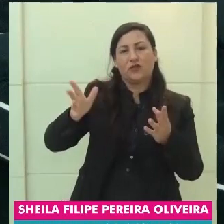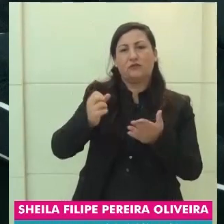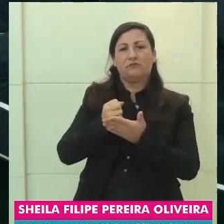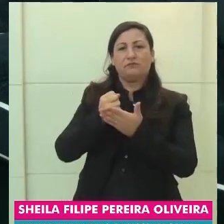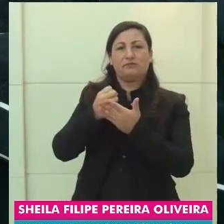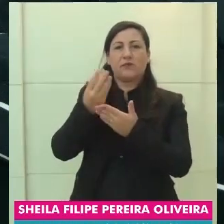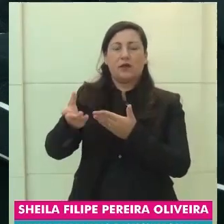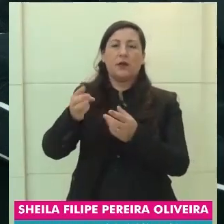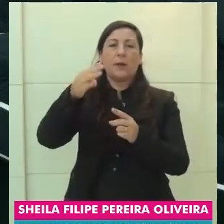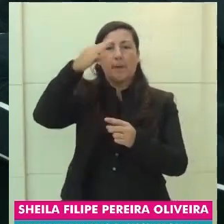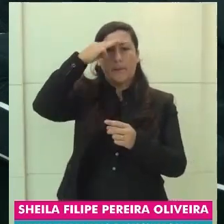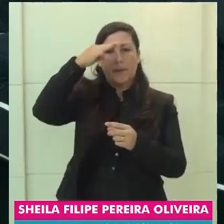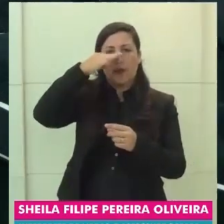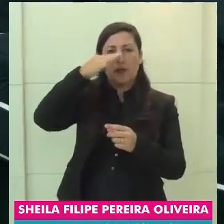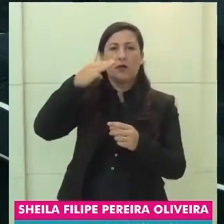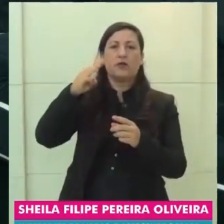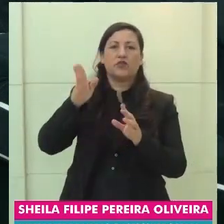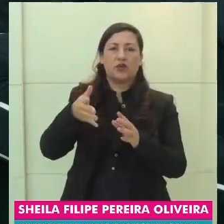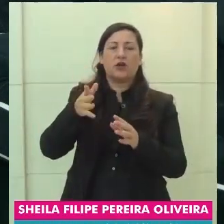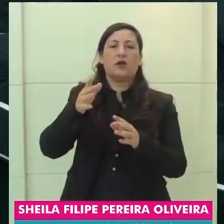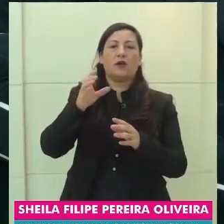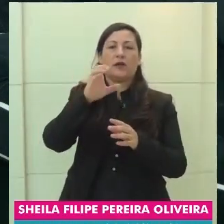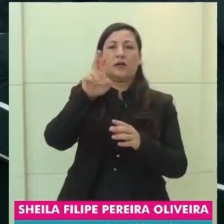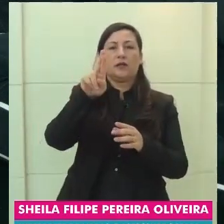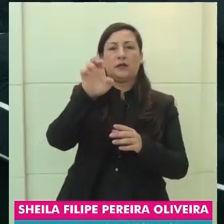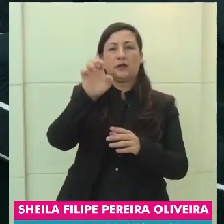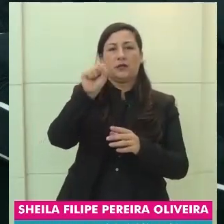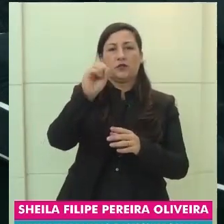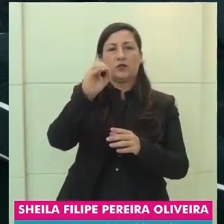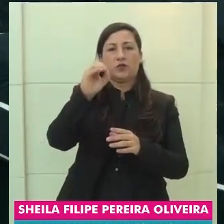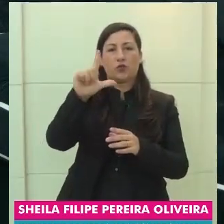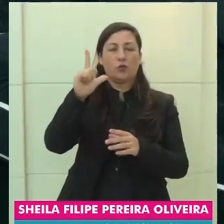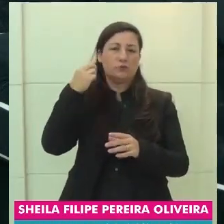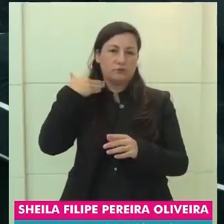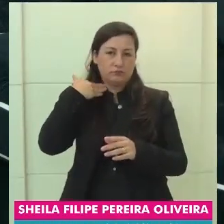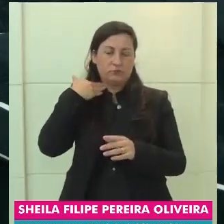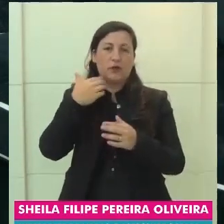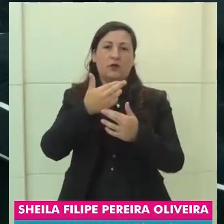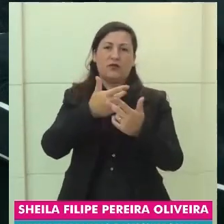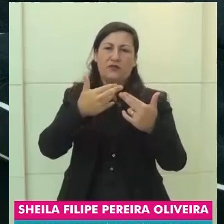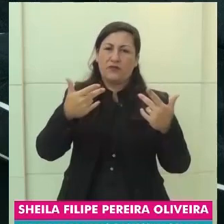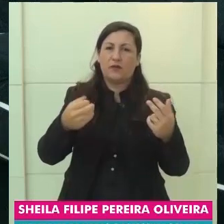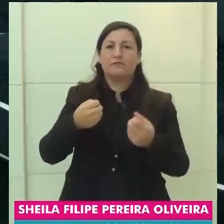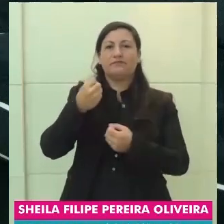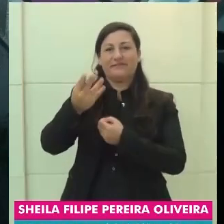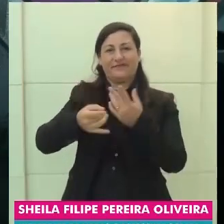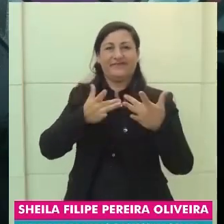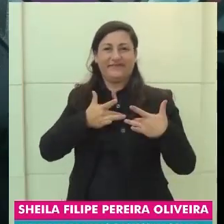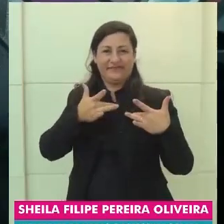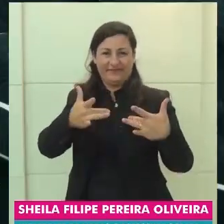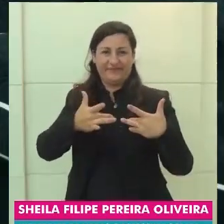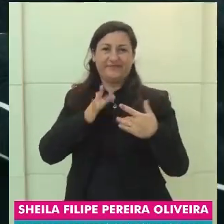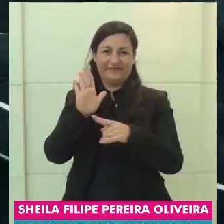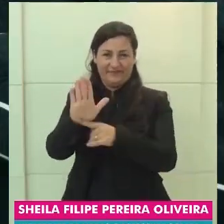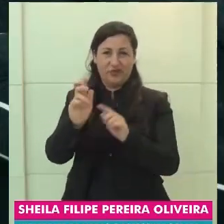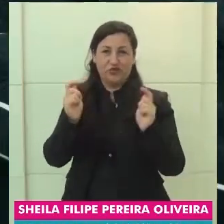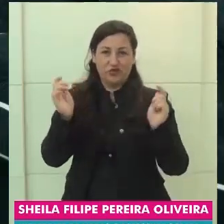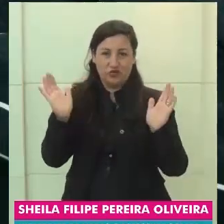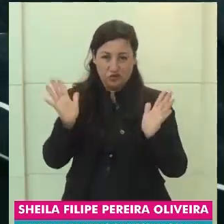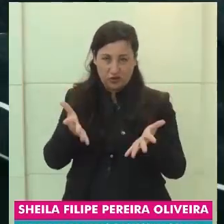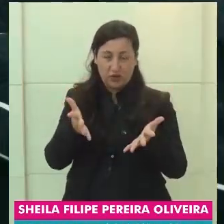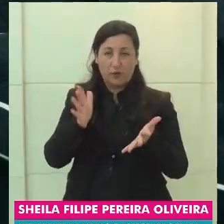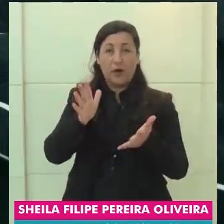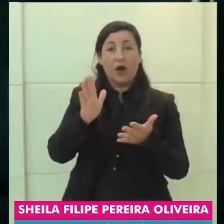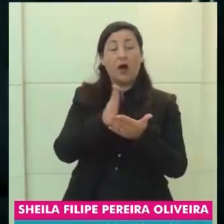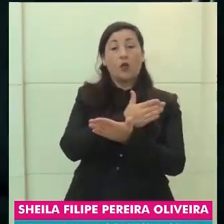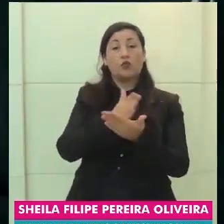meleiro também, Cressol, sabe? Então, são coisas que estão em andamento, porque os pais estão se